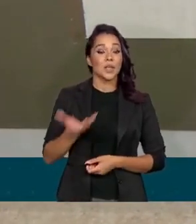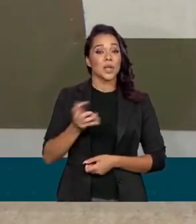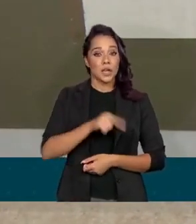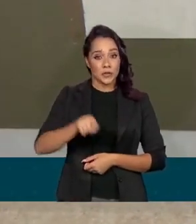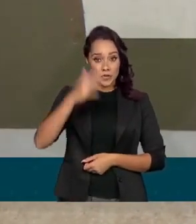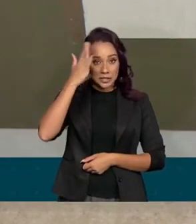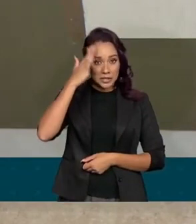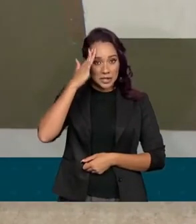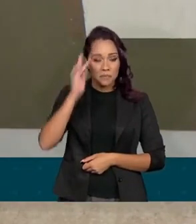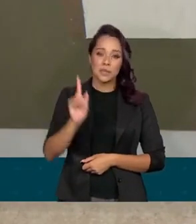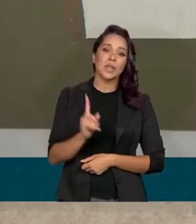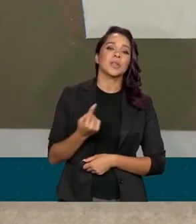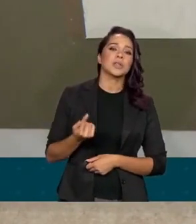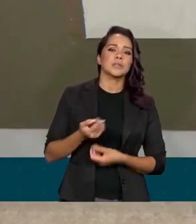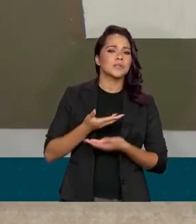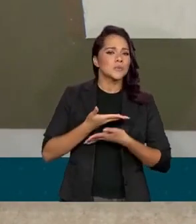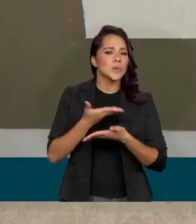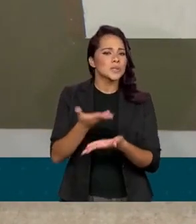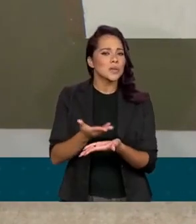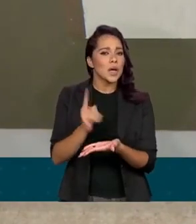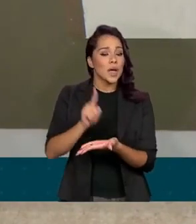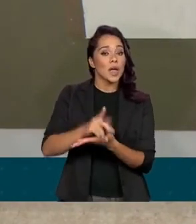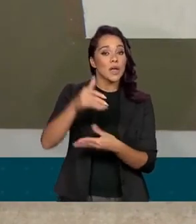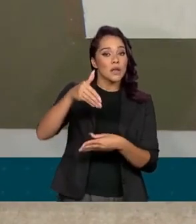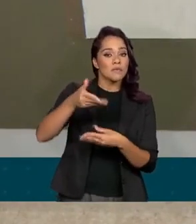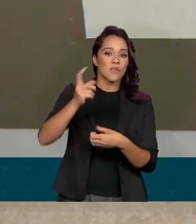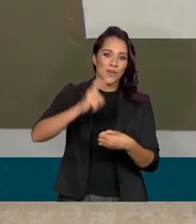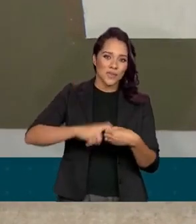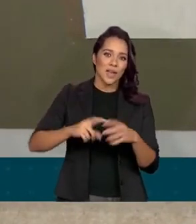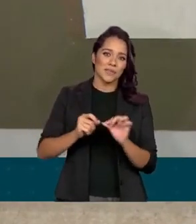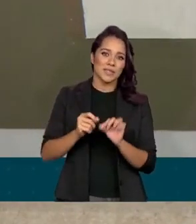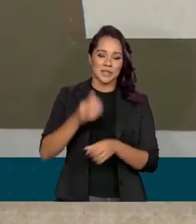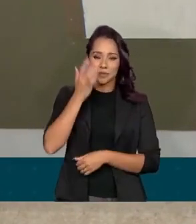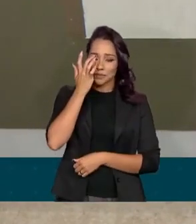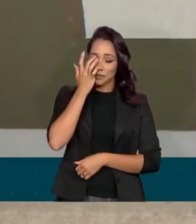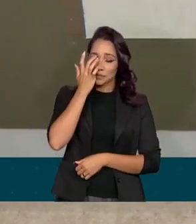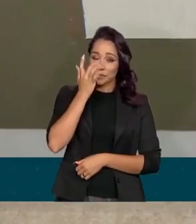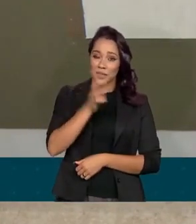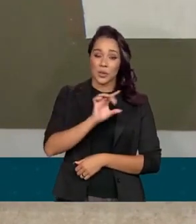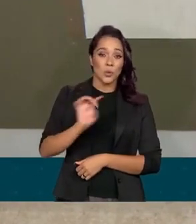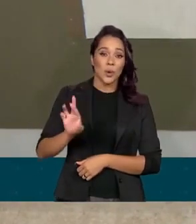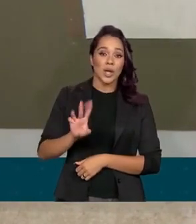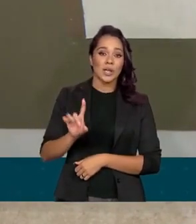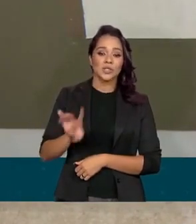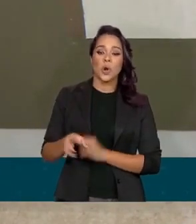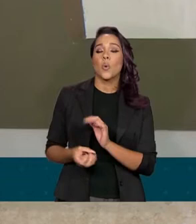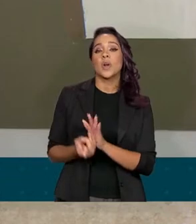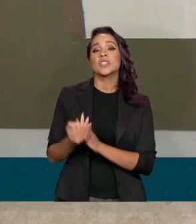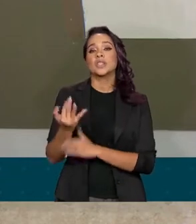vocês saibam que a nossa disposição é voltar a fazer isso. Não apenas aumentar